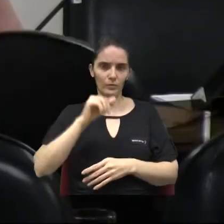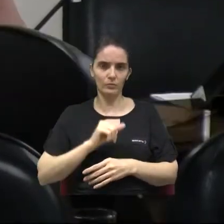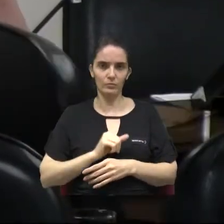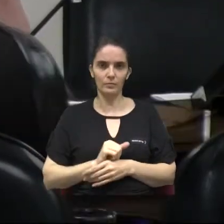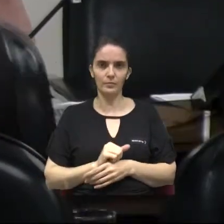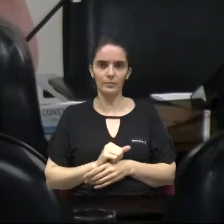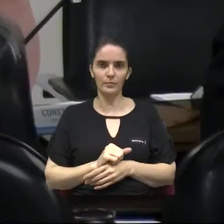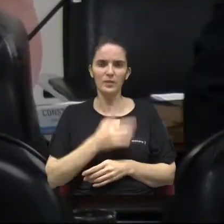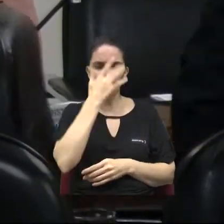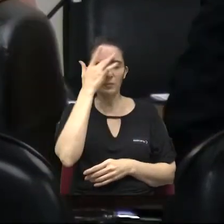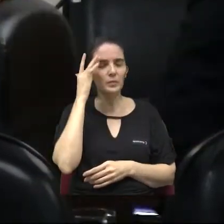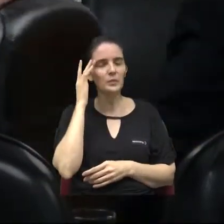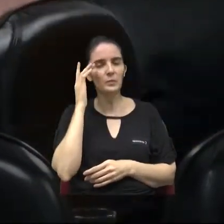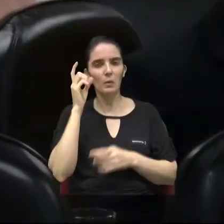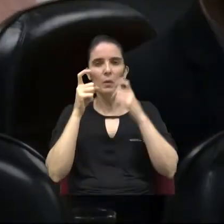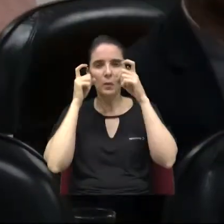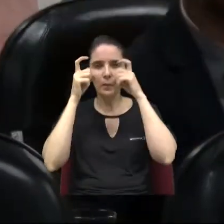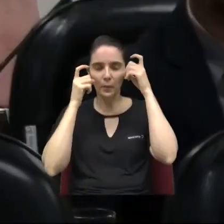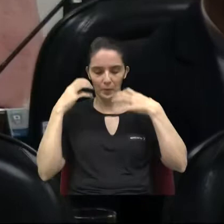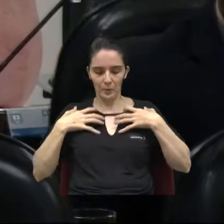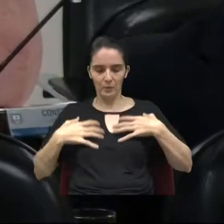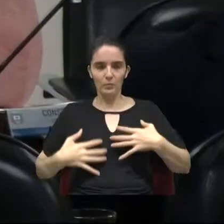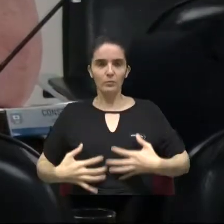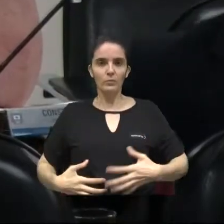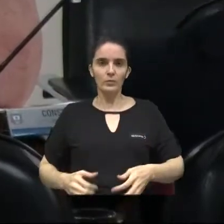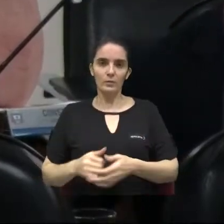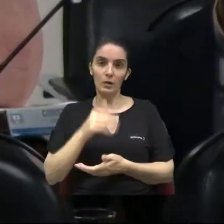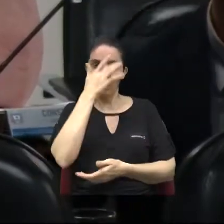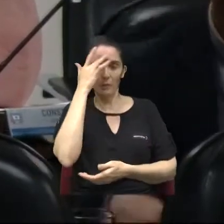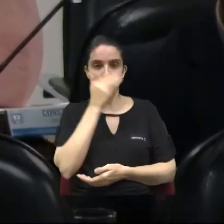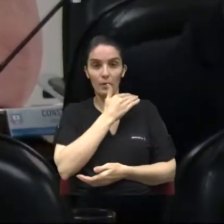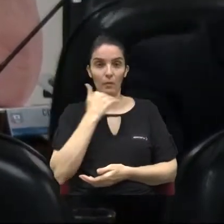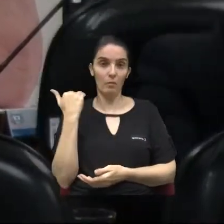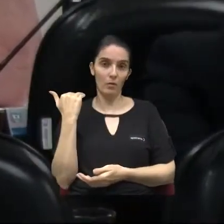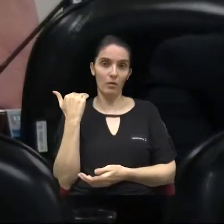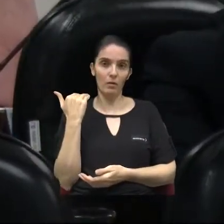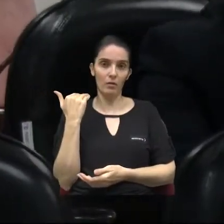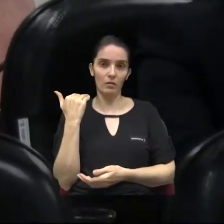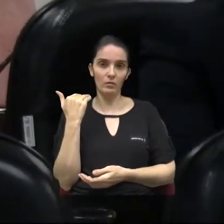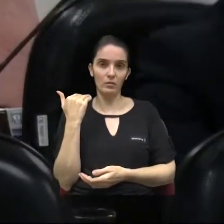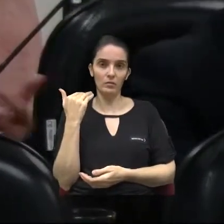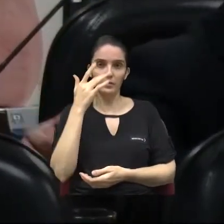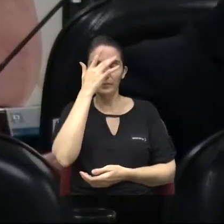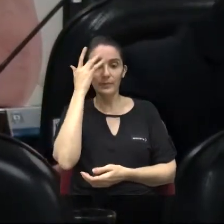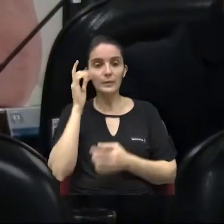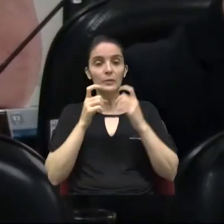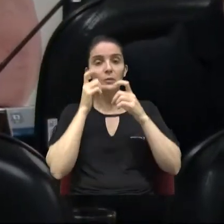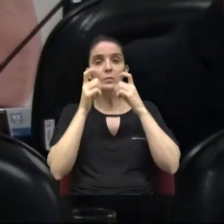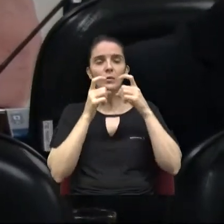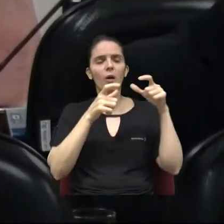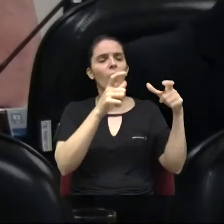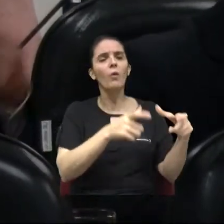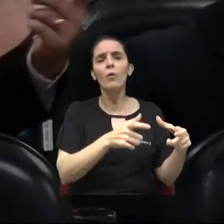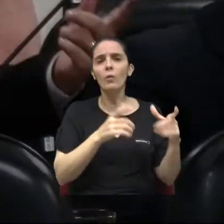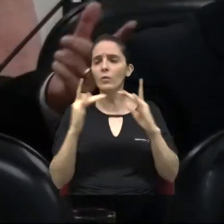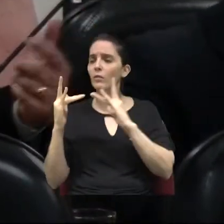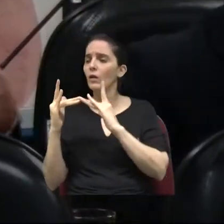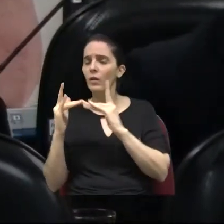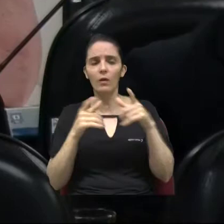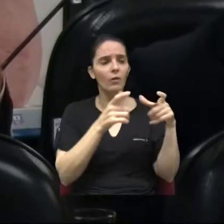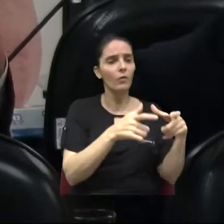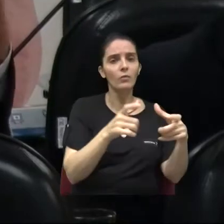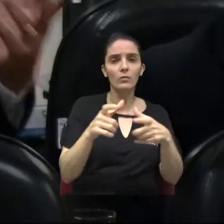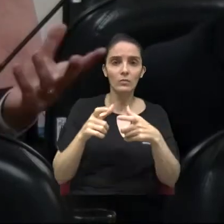se preocupa com o corpo. Pode ver que quando morre uma pessoa, as pessoas ficam perguntando, onde está o corpo? Onde vai ficar?